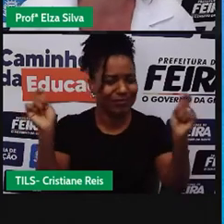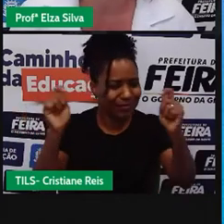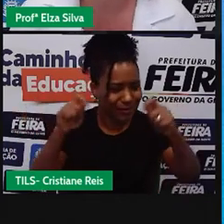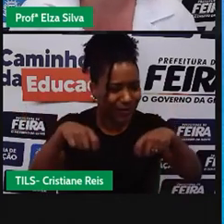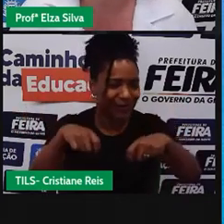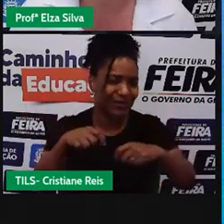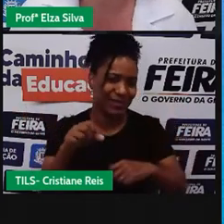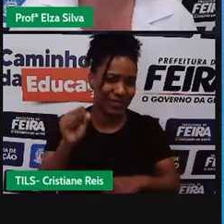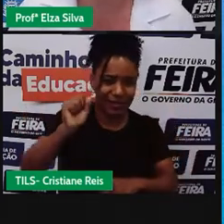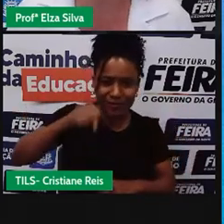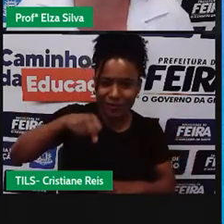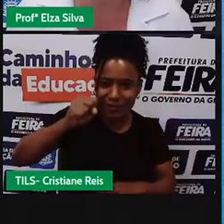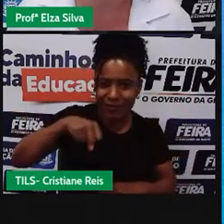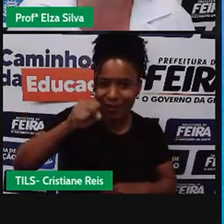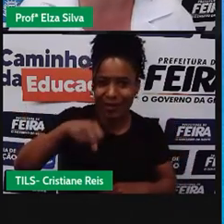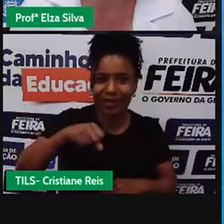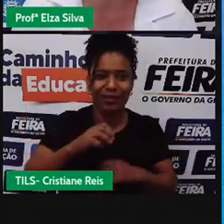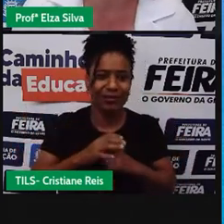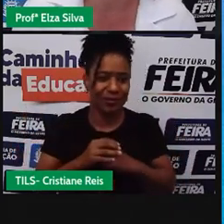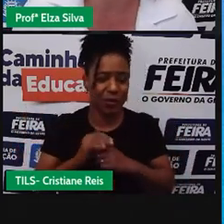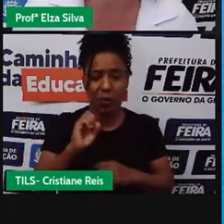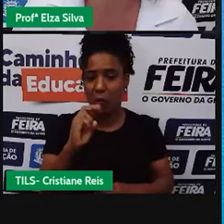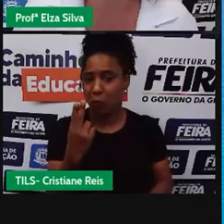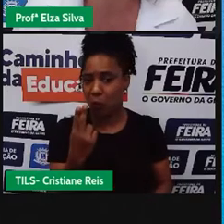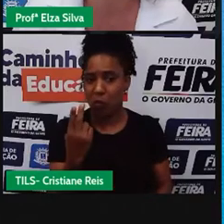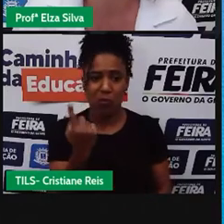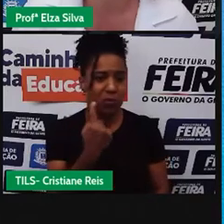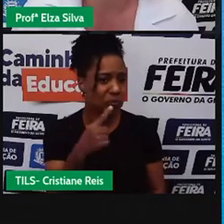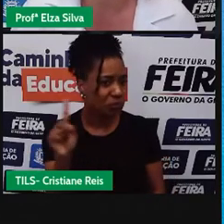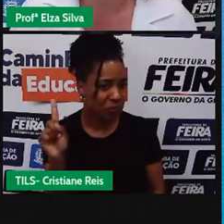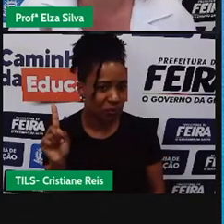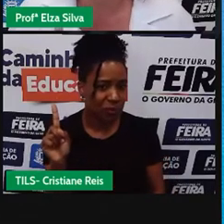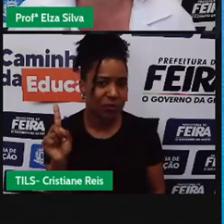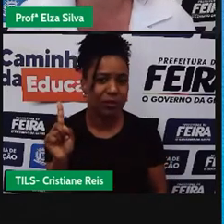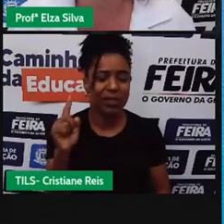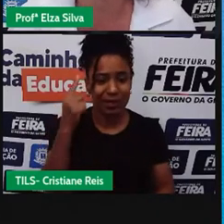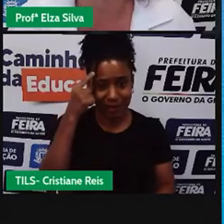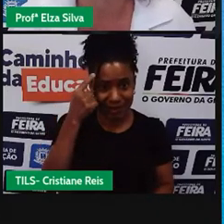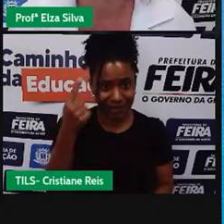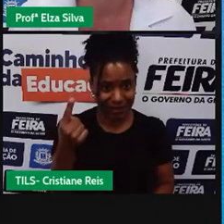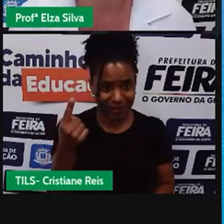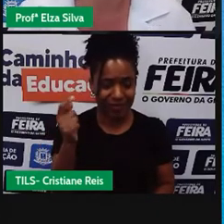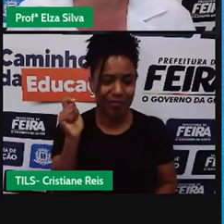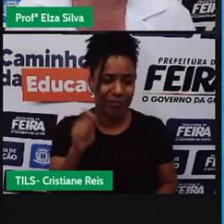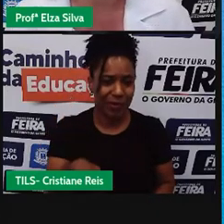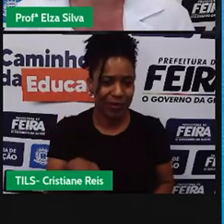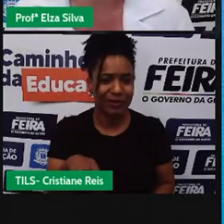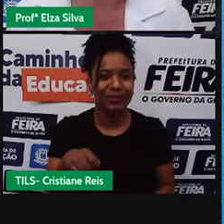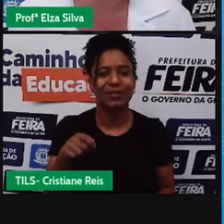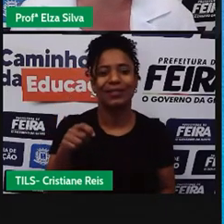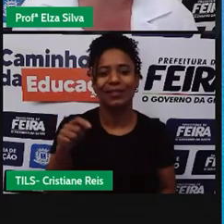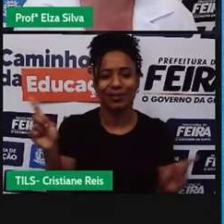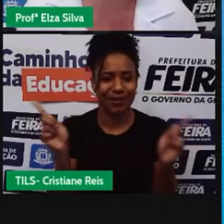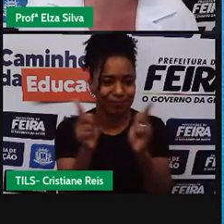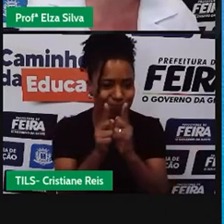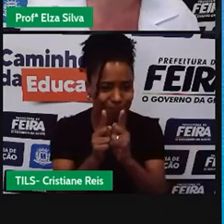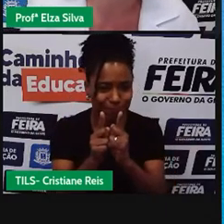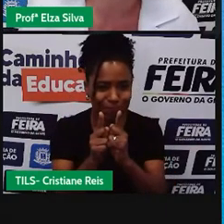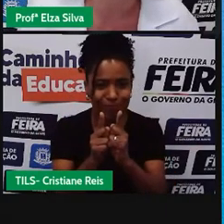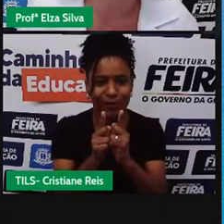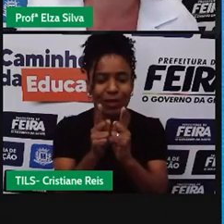coisa, utilizaremos a forma mustn't, a forma contraída. Mas eu também posso utilizar a